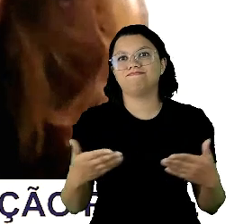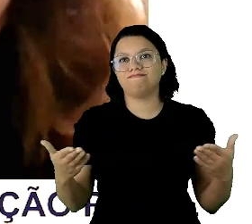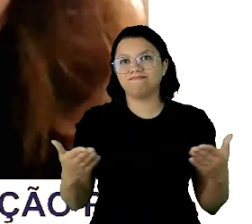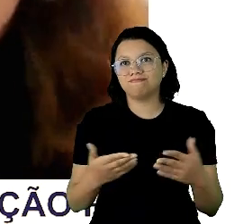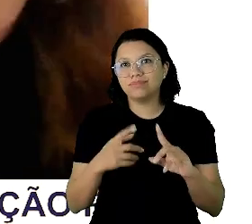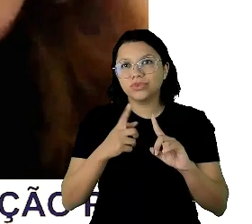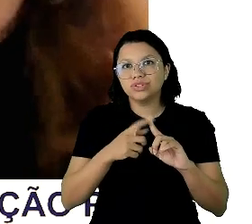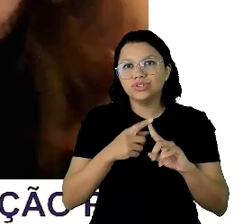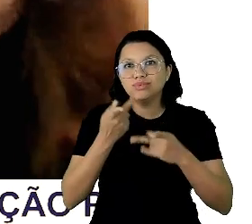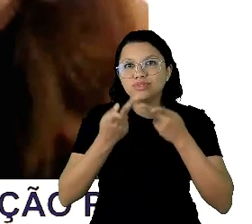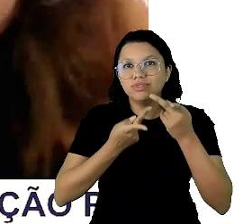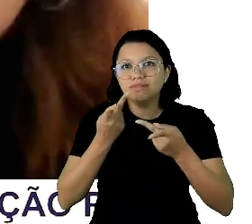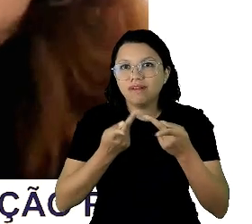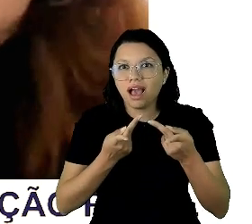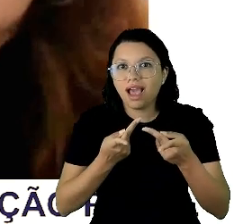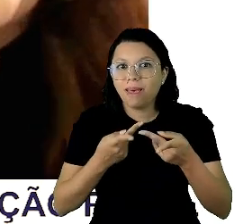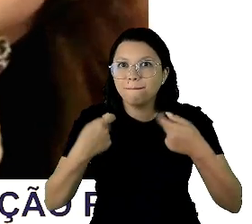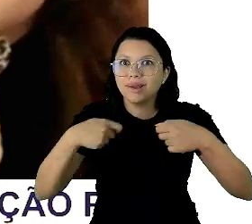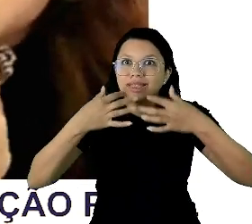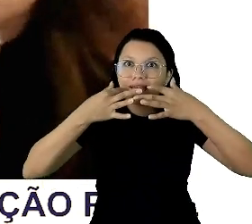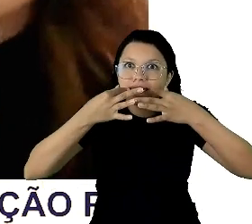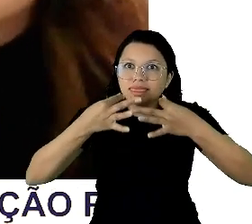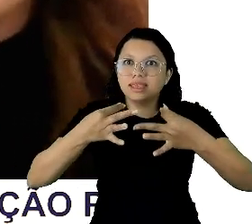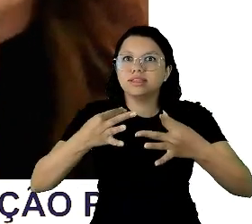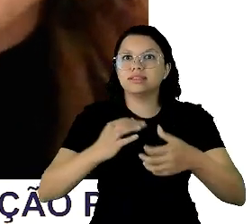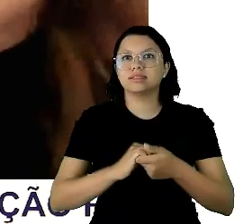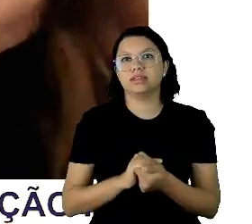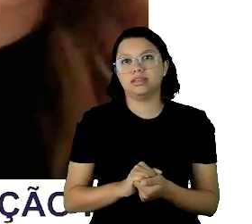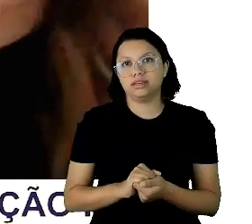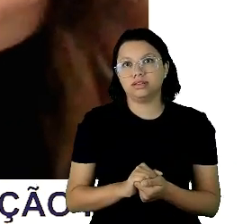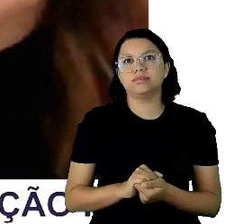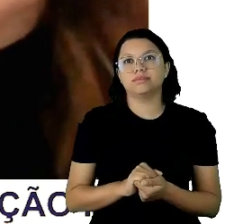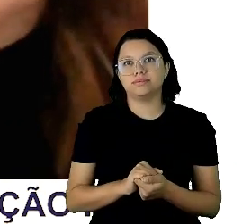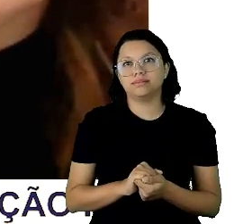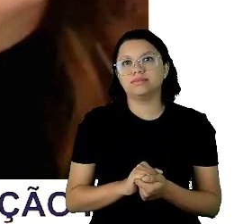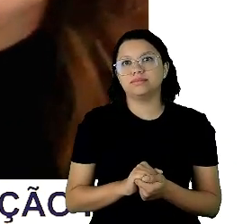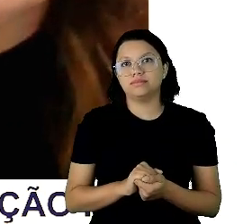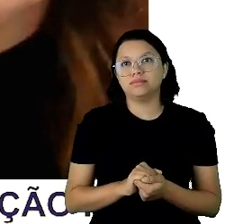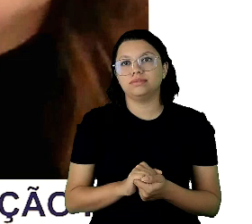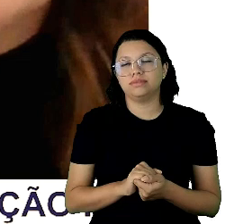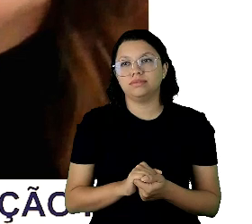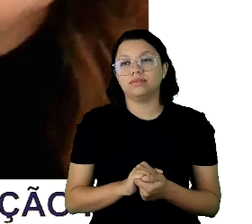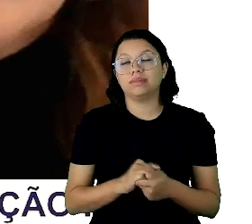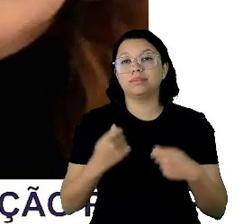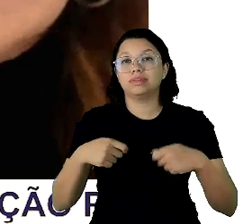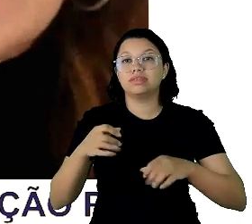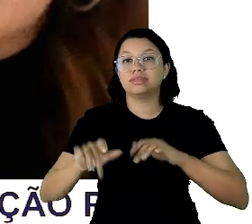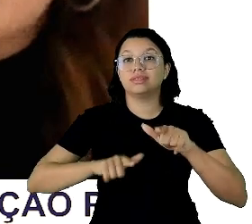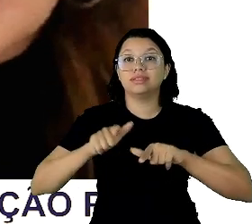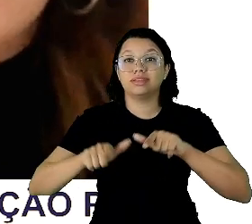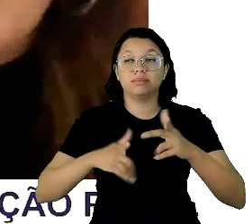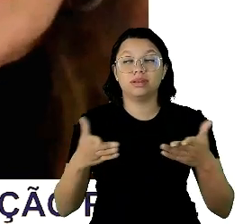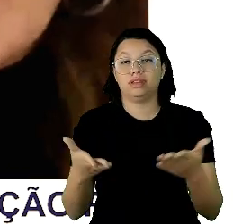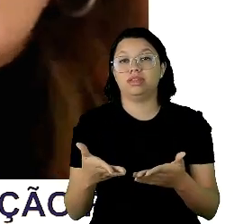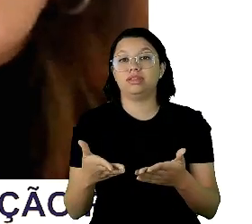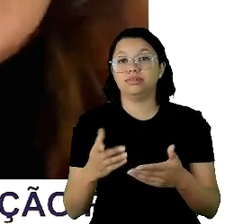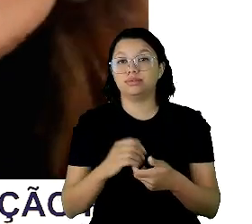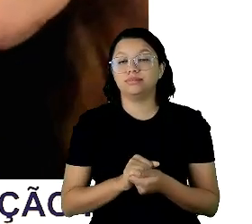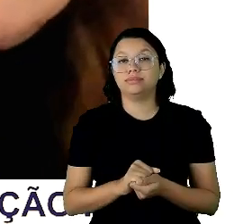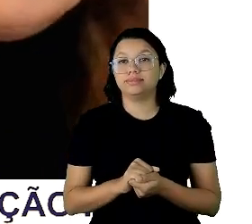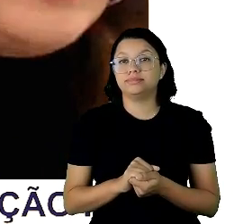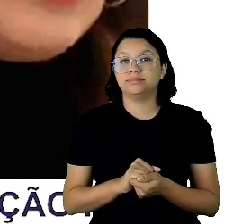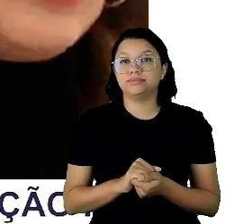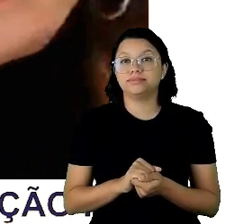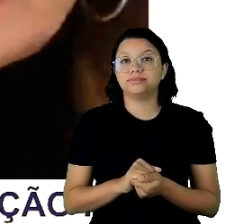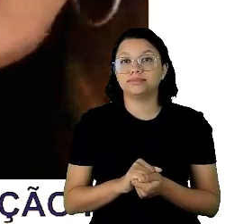prestar atenção e acho que a gente tem que trabalhar isso. A gente tem que trabalhar, as ONGs têm que